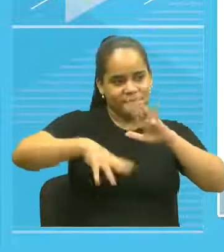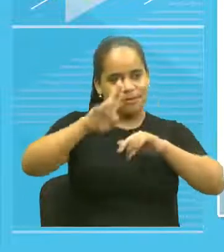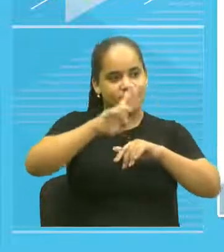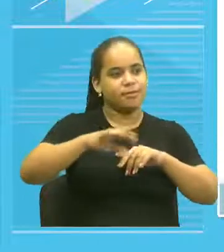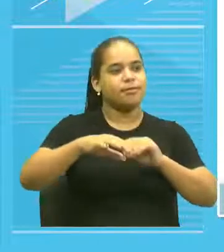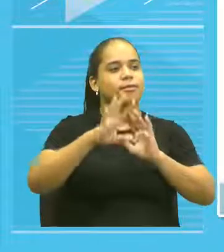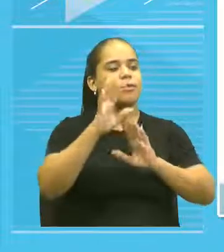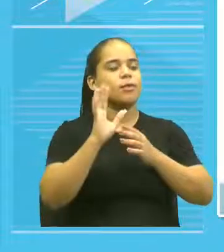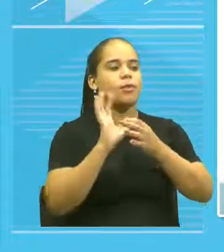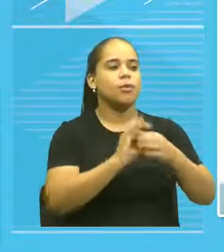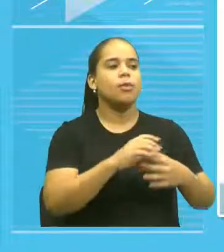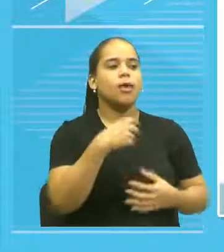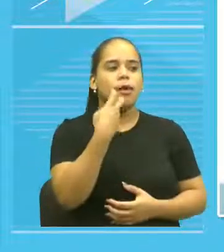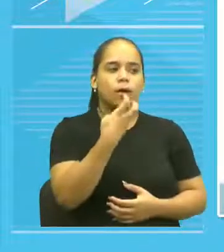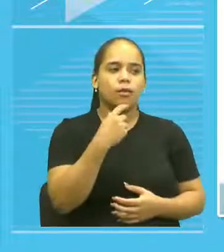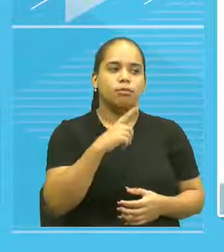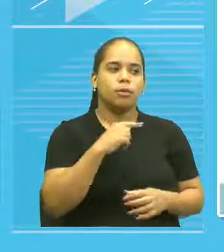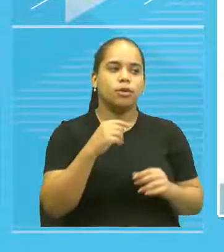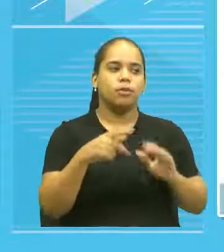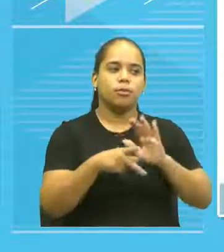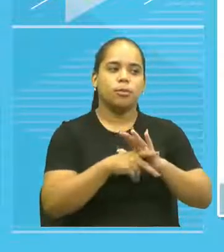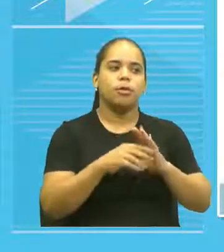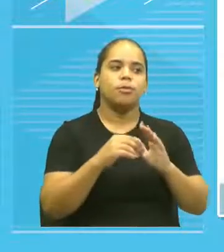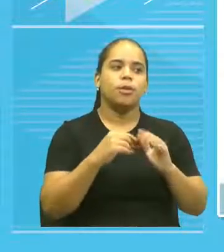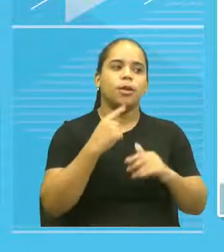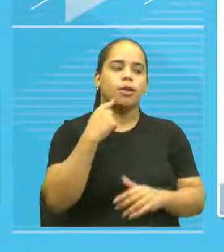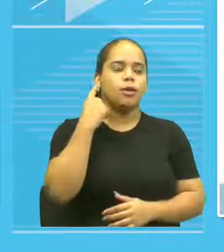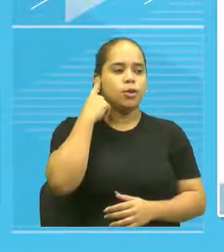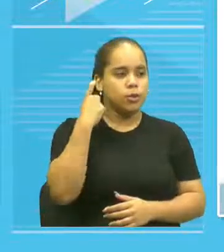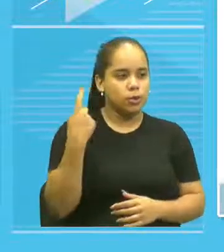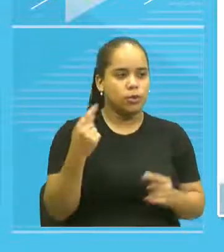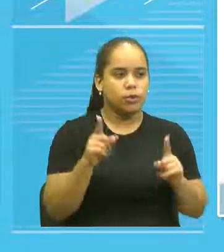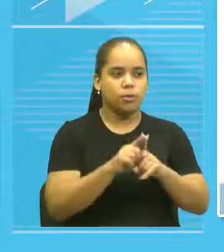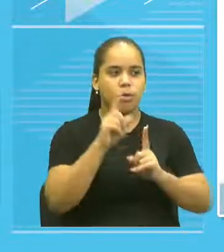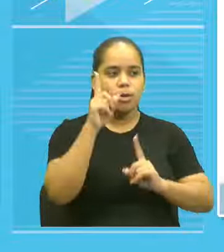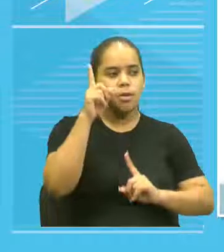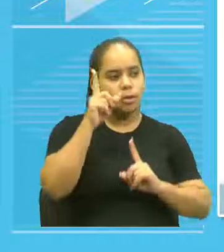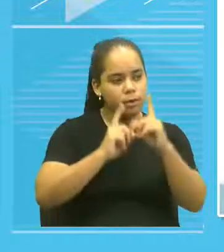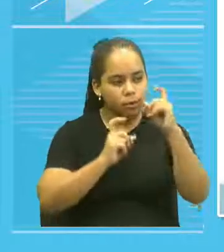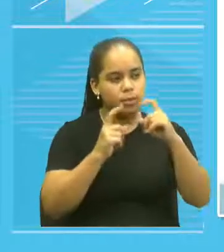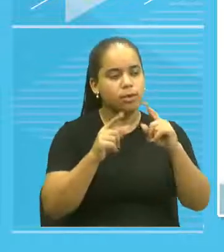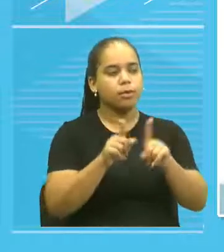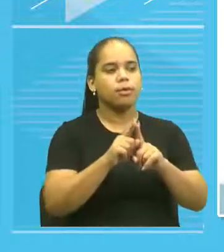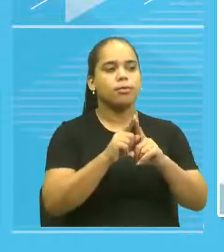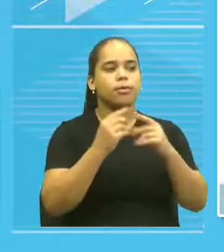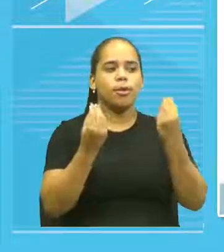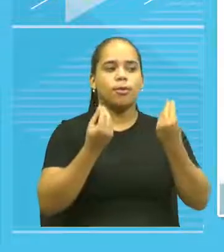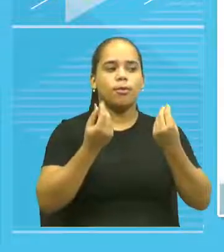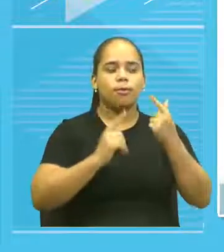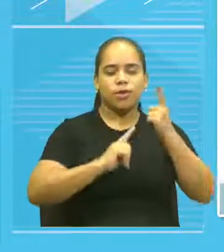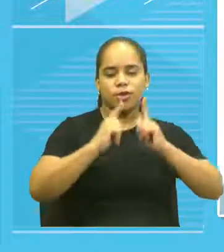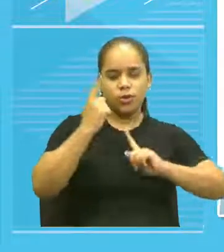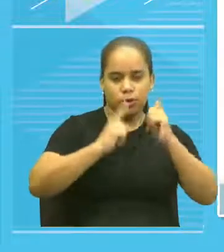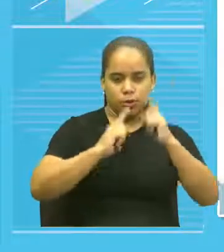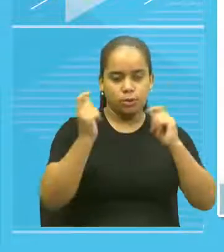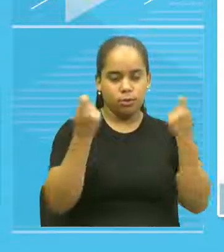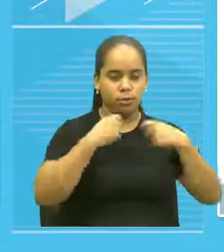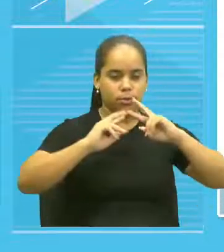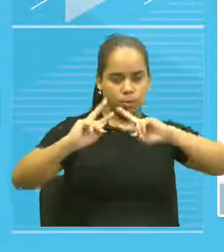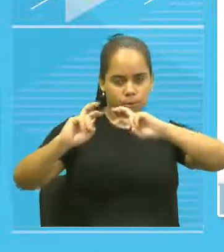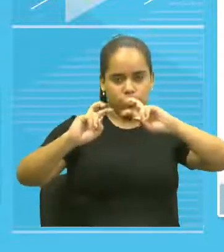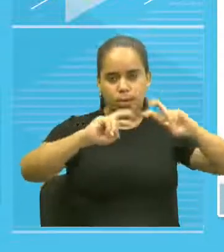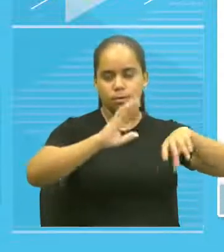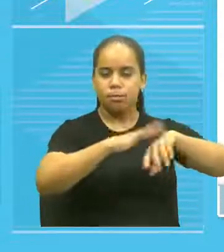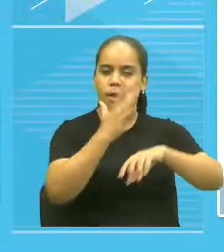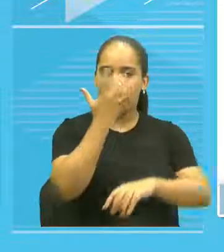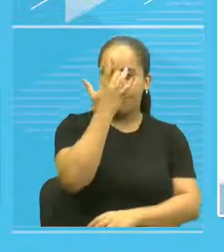contamos com recursos como a entonação da voz o caras e boca a gesticulação para Que ela possa ser percebida mais